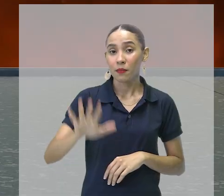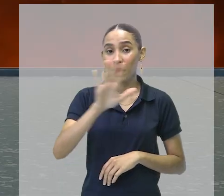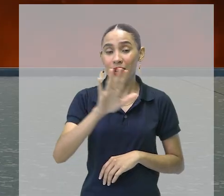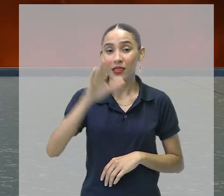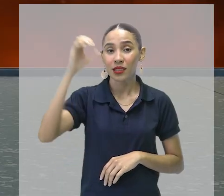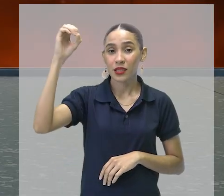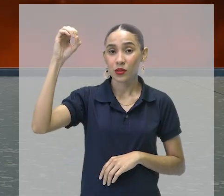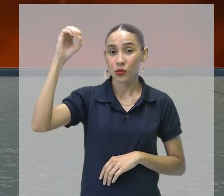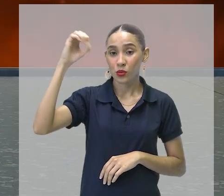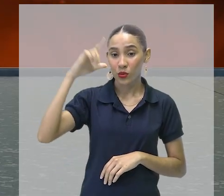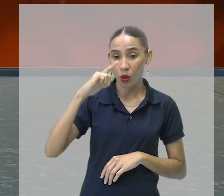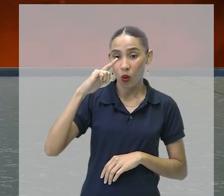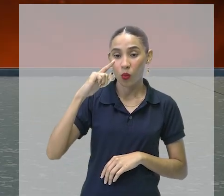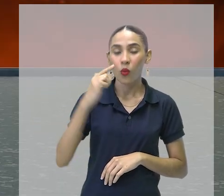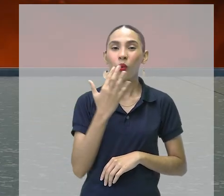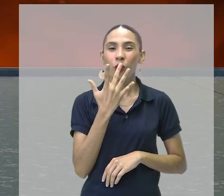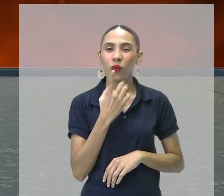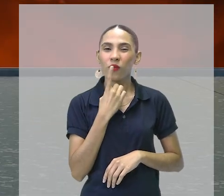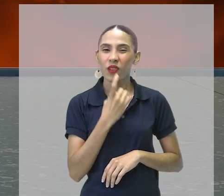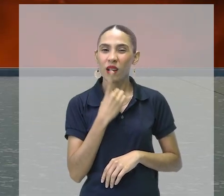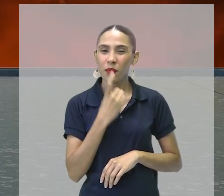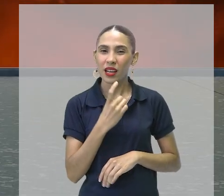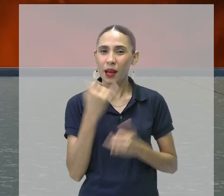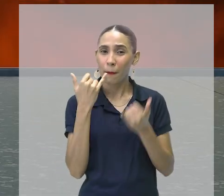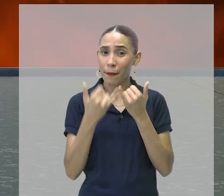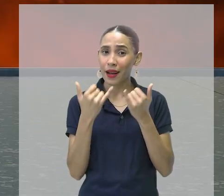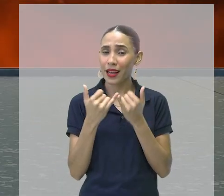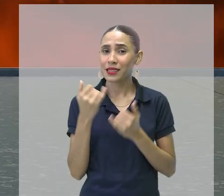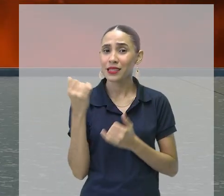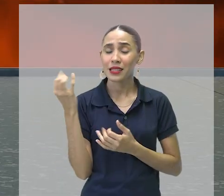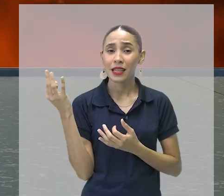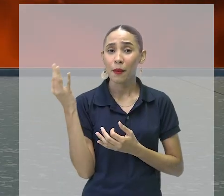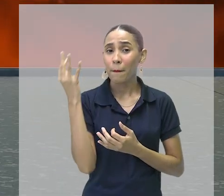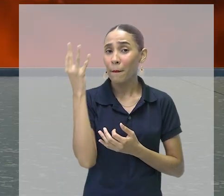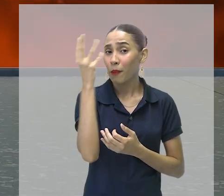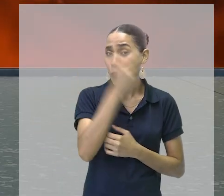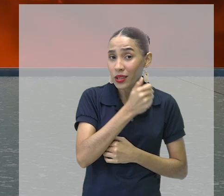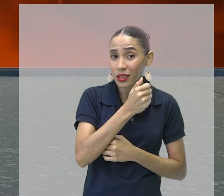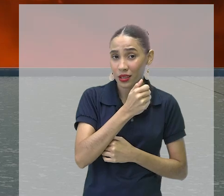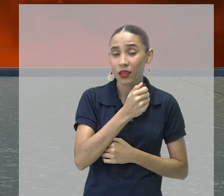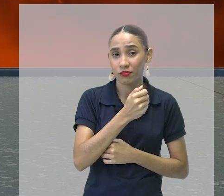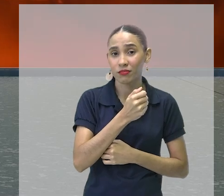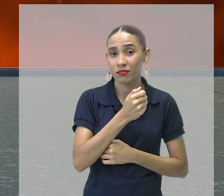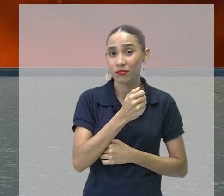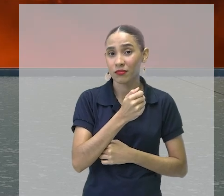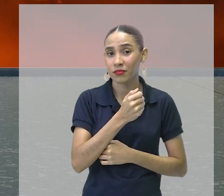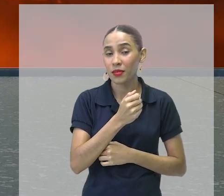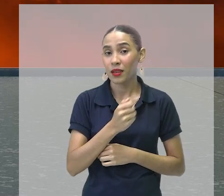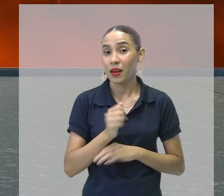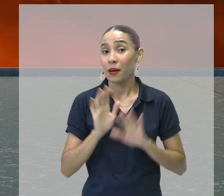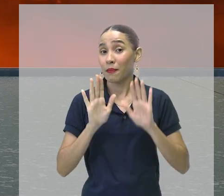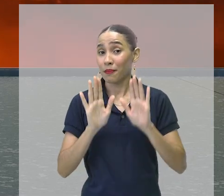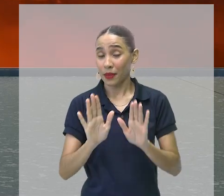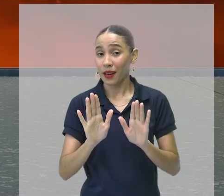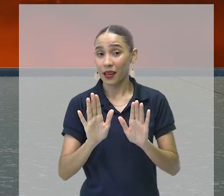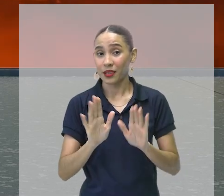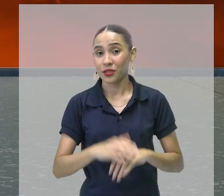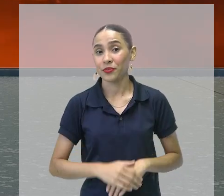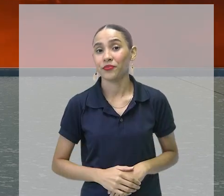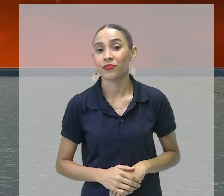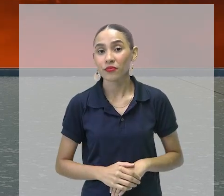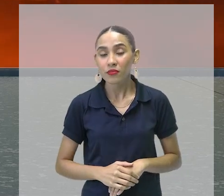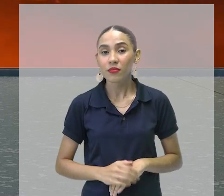A imagem do Sol avermelhado parece bonita no primeiro momento.